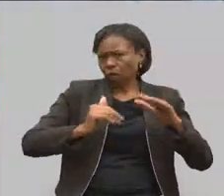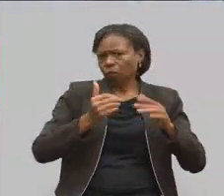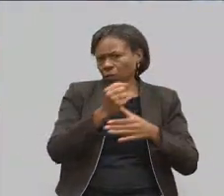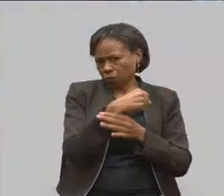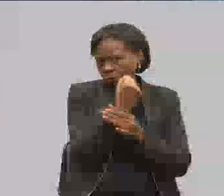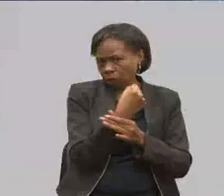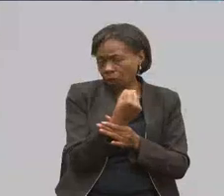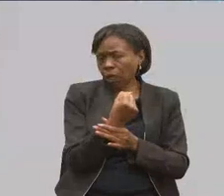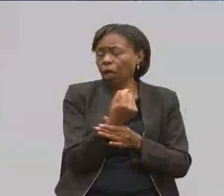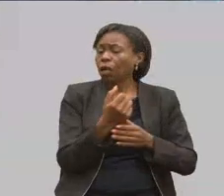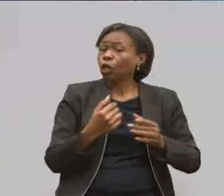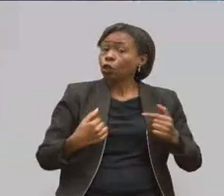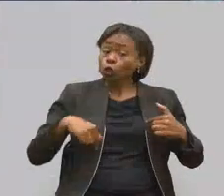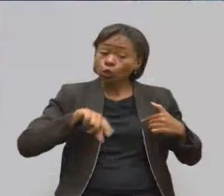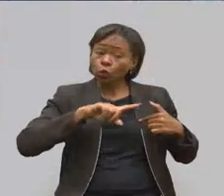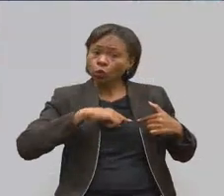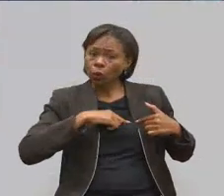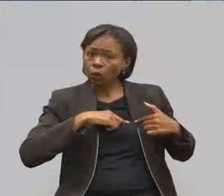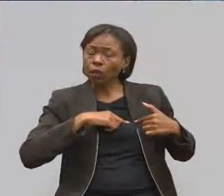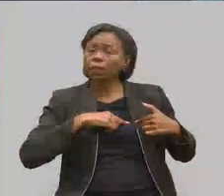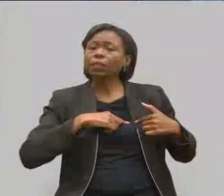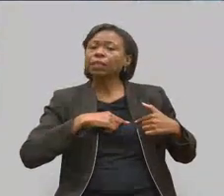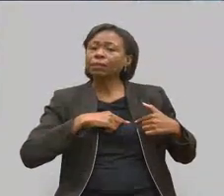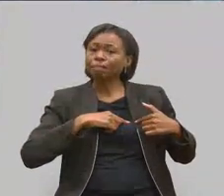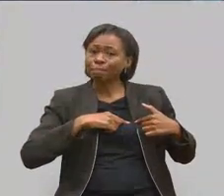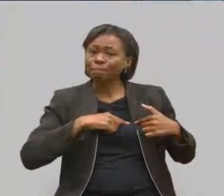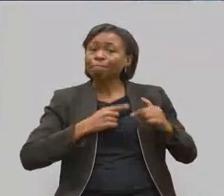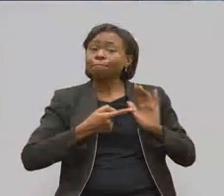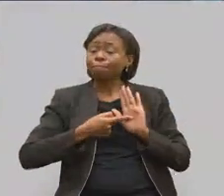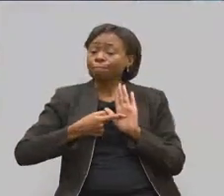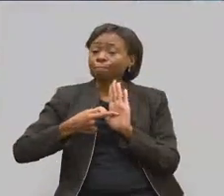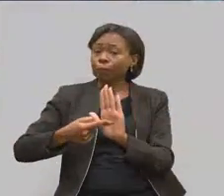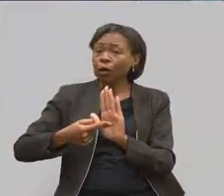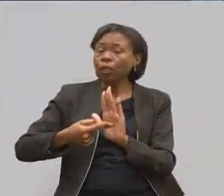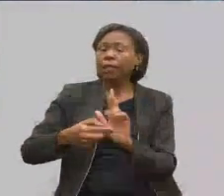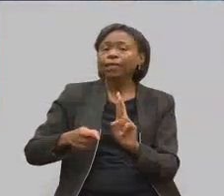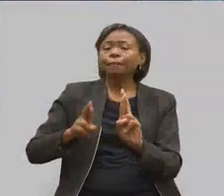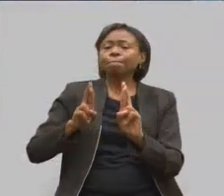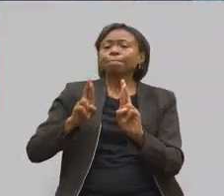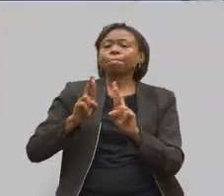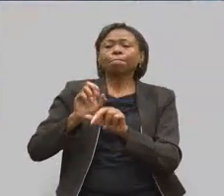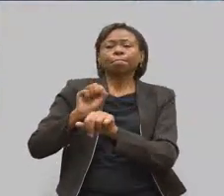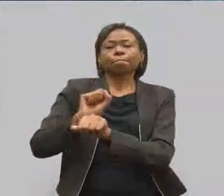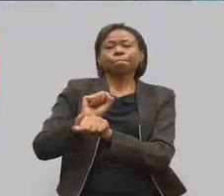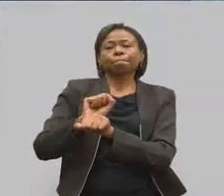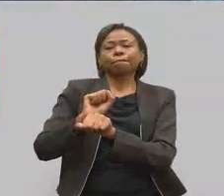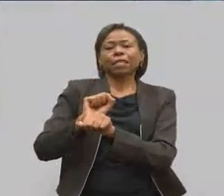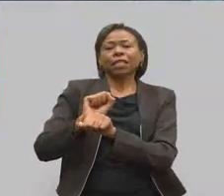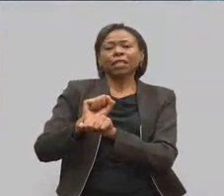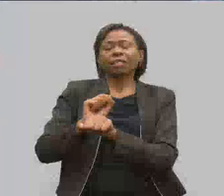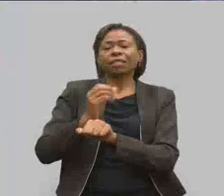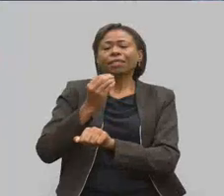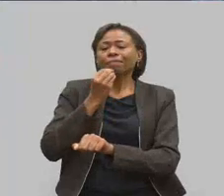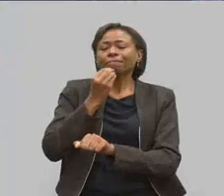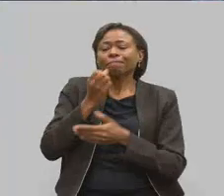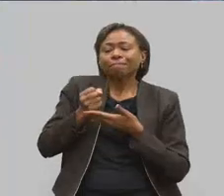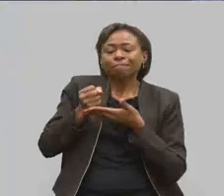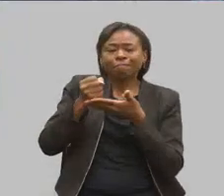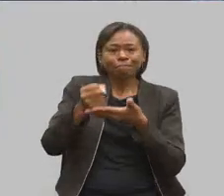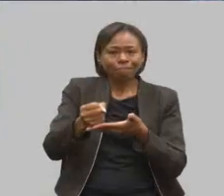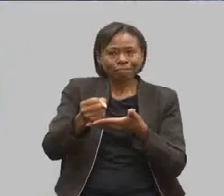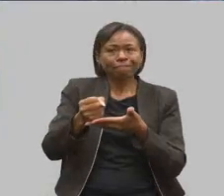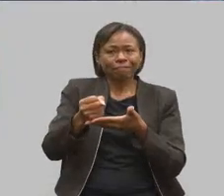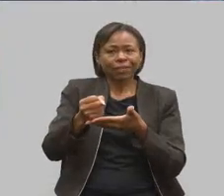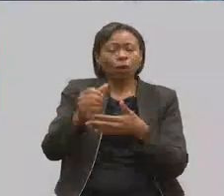sim uma esperança um Anseio daquele paciente em buscar uma melhoria